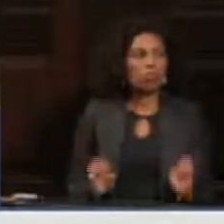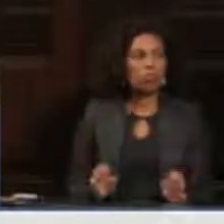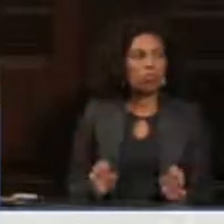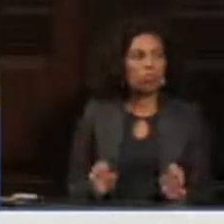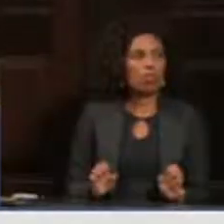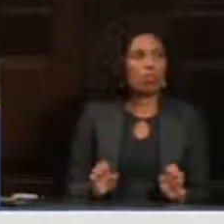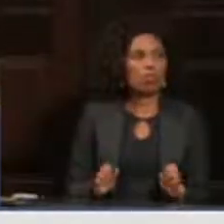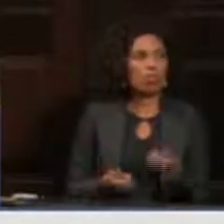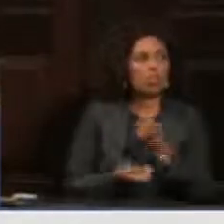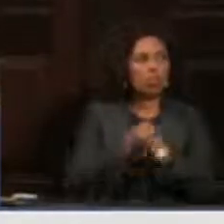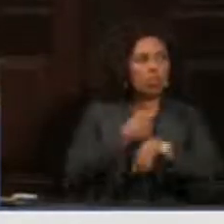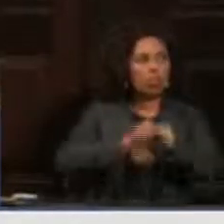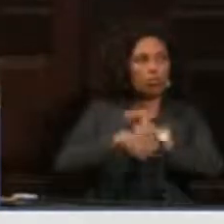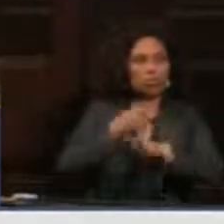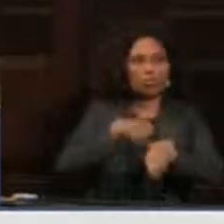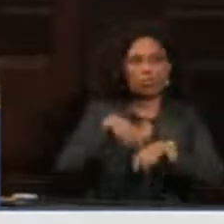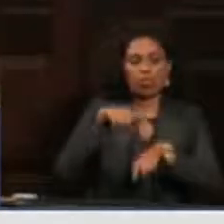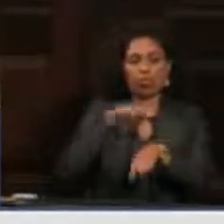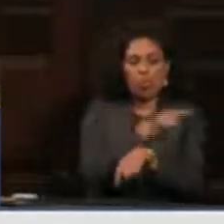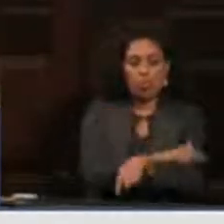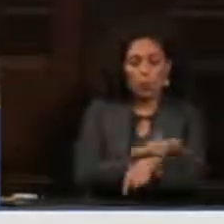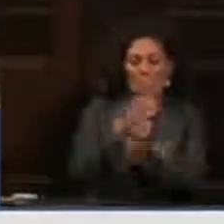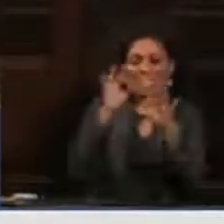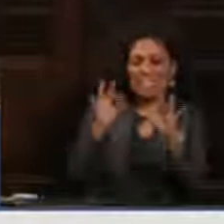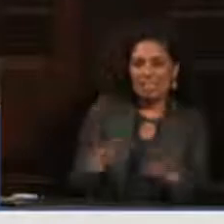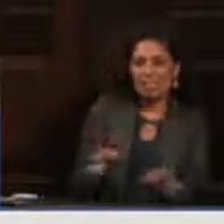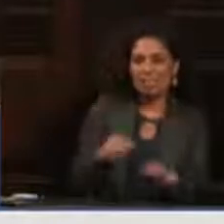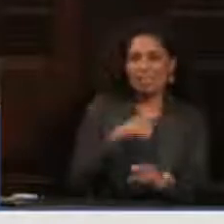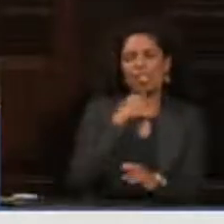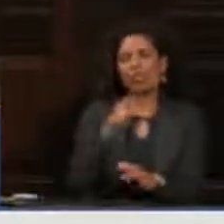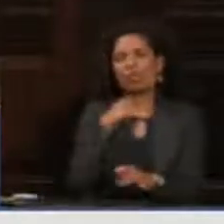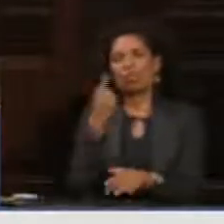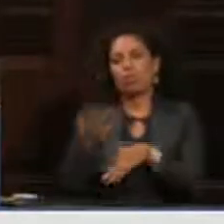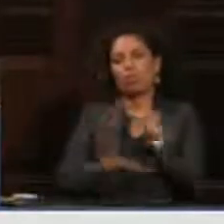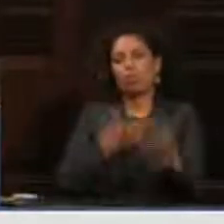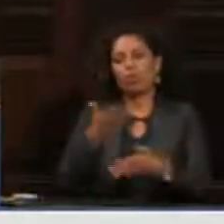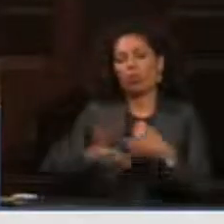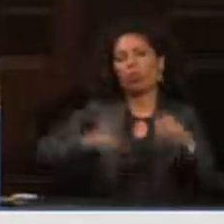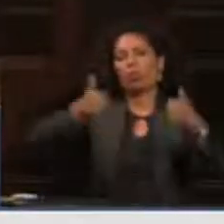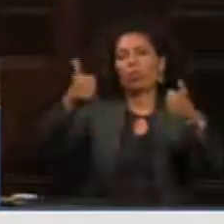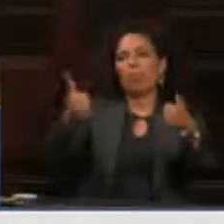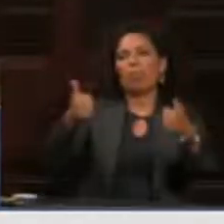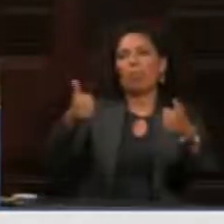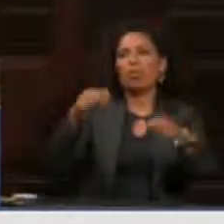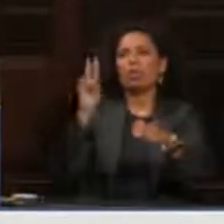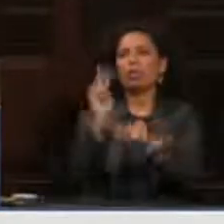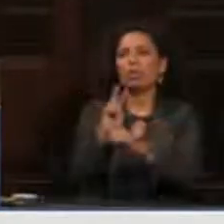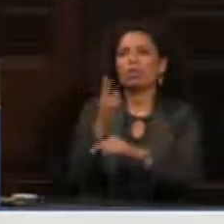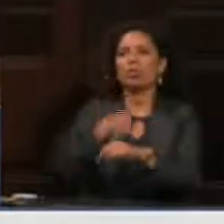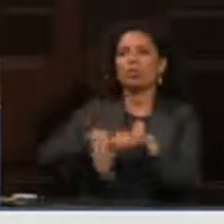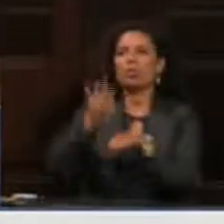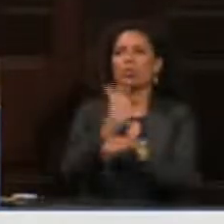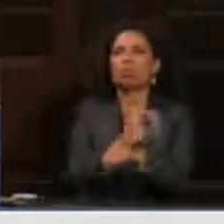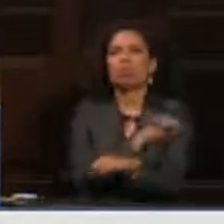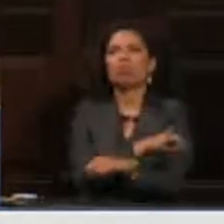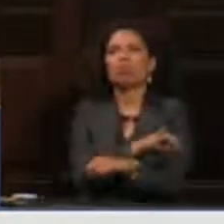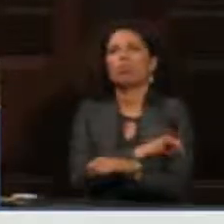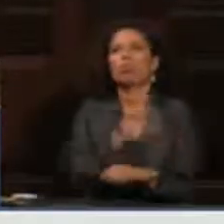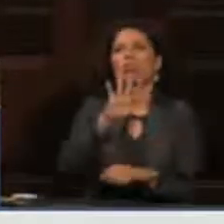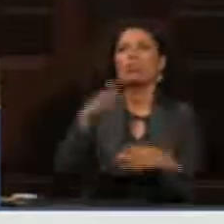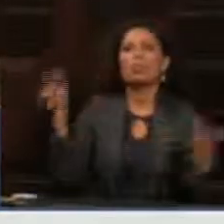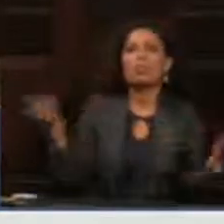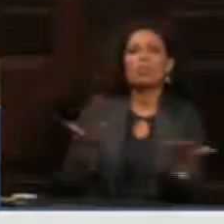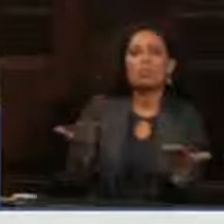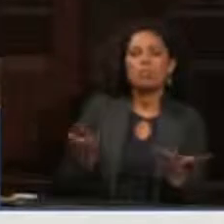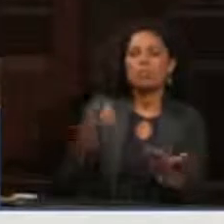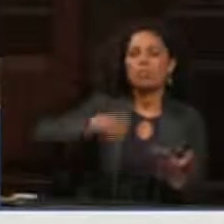atual administradora não ter capacidade e condição alguma de estar representando o nosso estádio. Mas agora, a